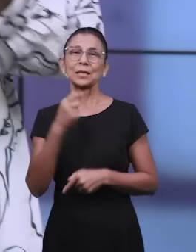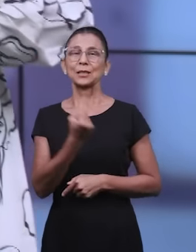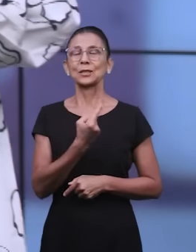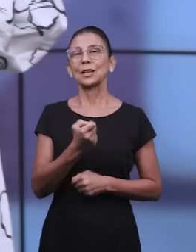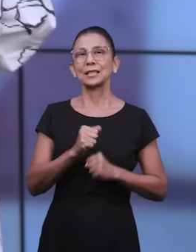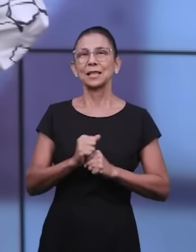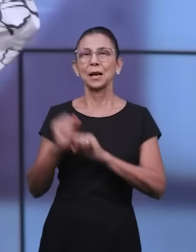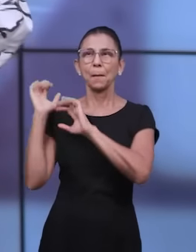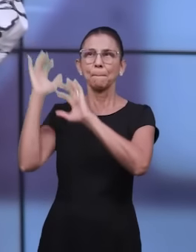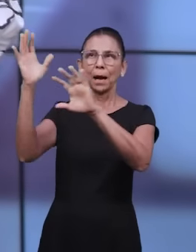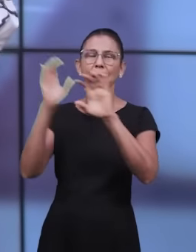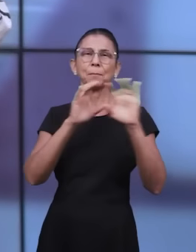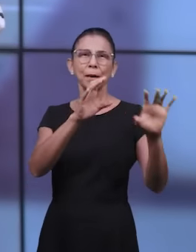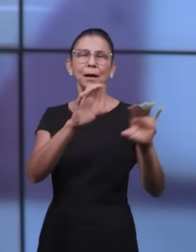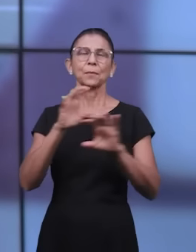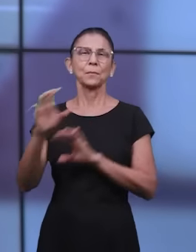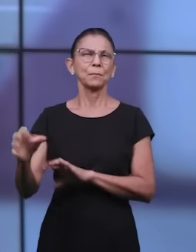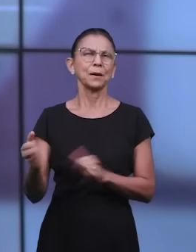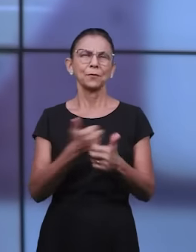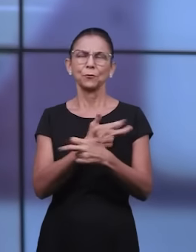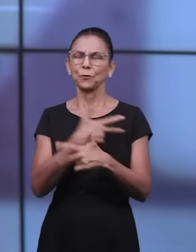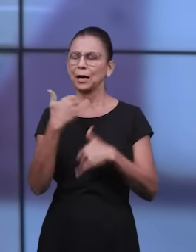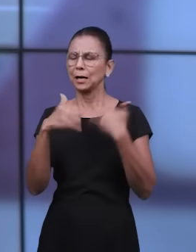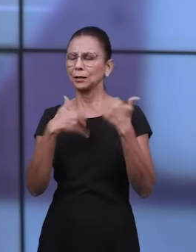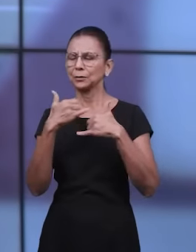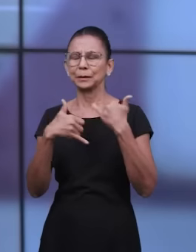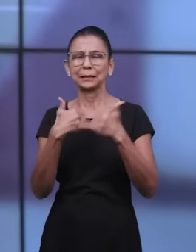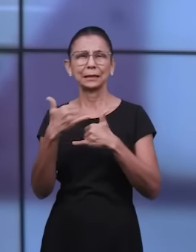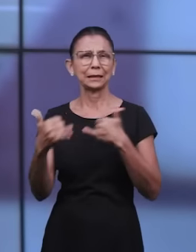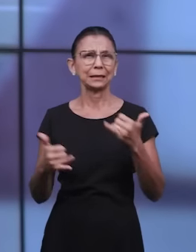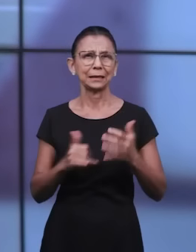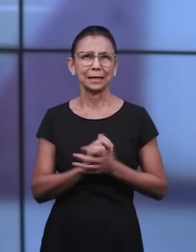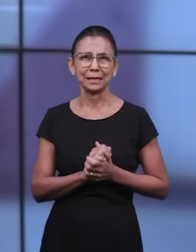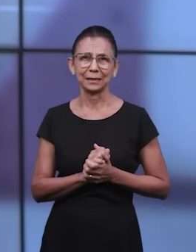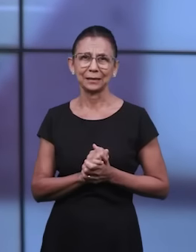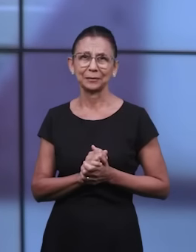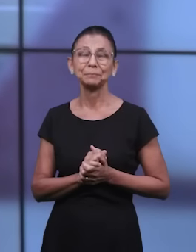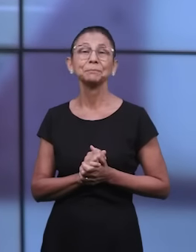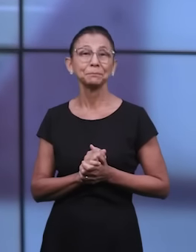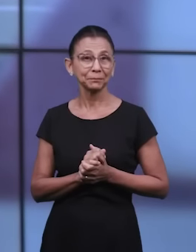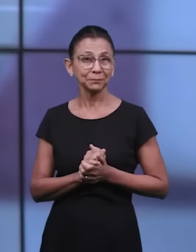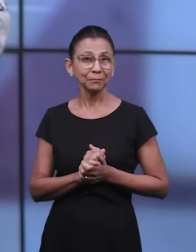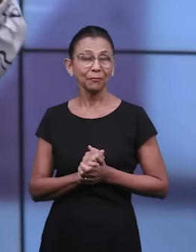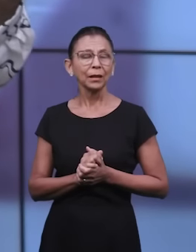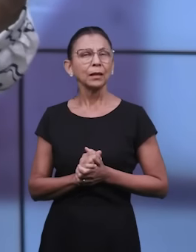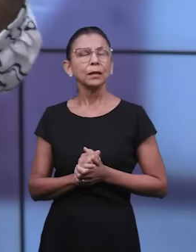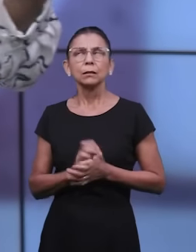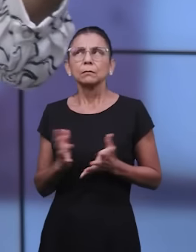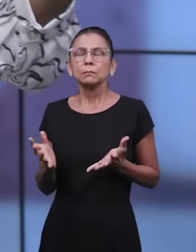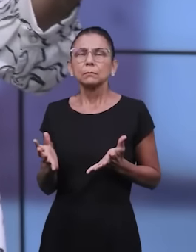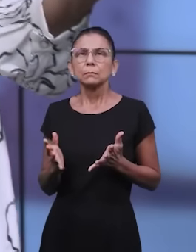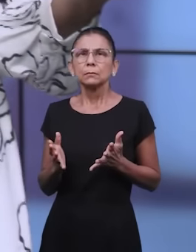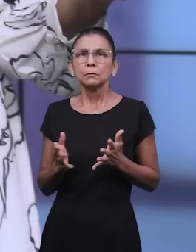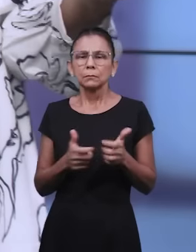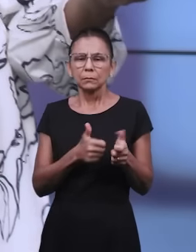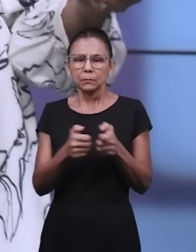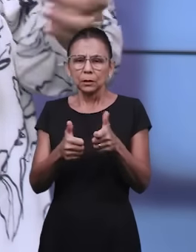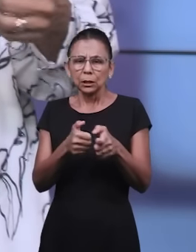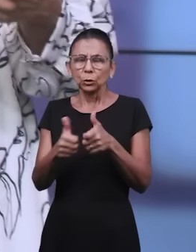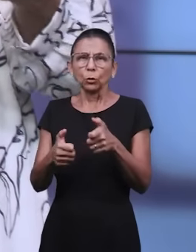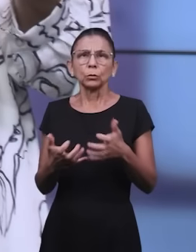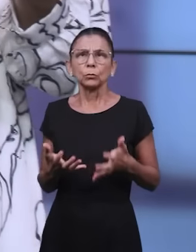sozinhos, com bola, peteca, peão, forca, dedonha, bola de gude, carrinho e casinha? E vocês podem se perguntar, mas e o